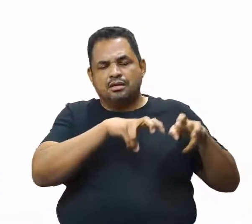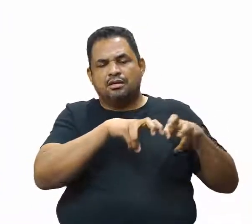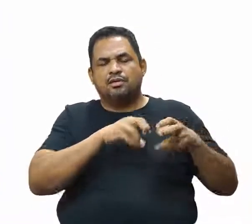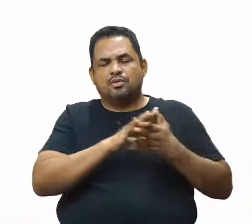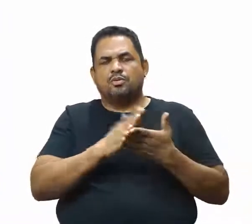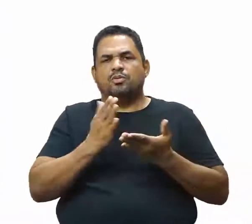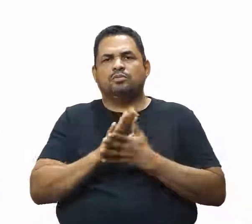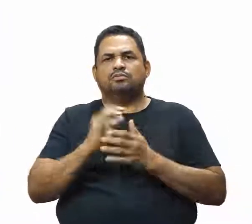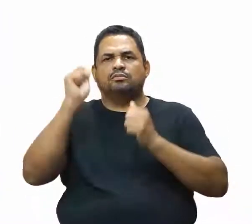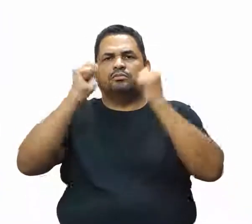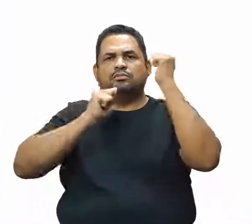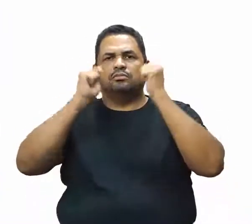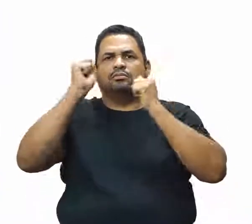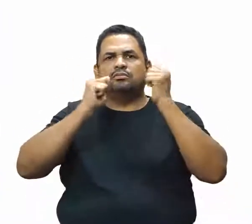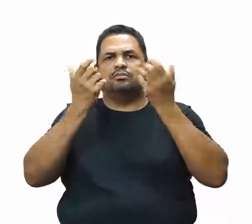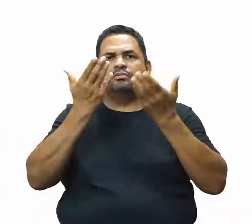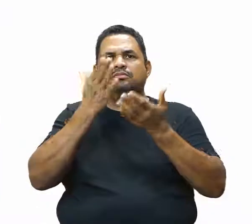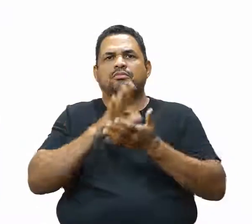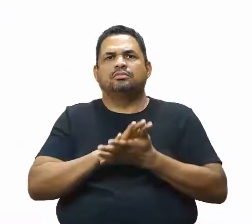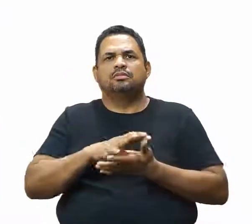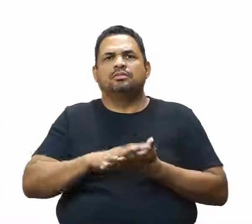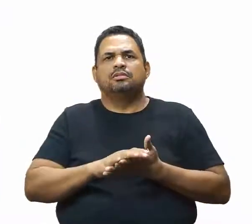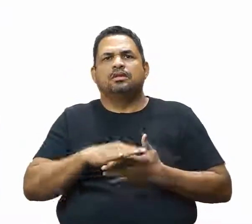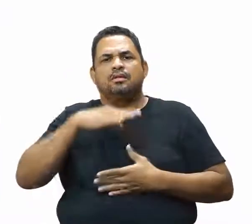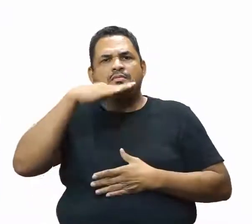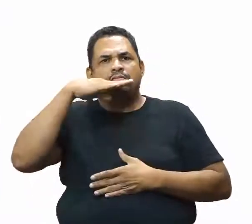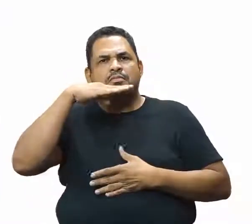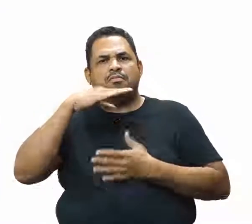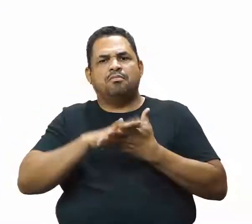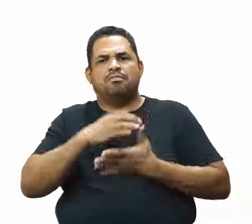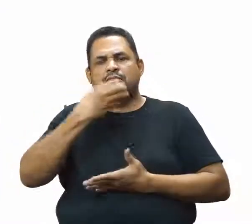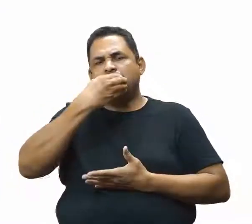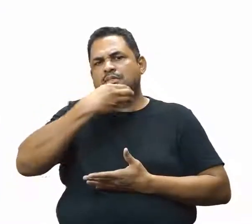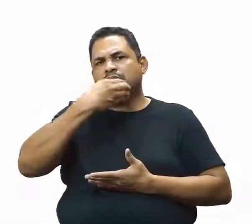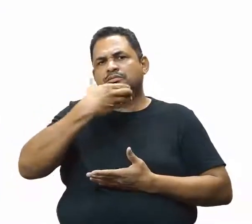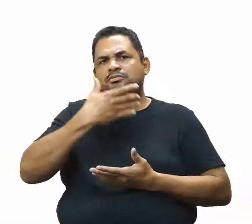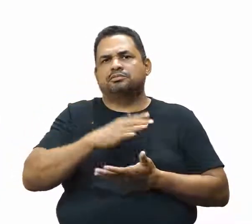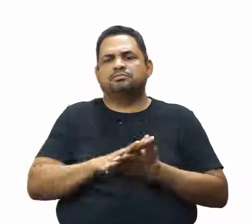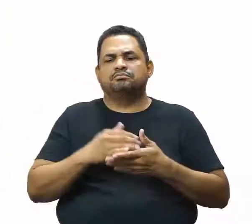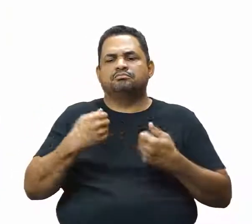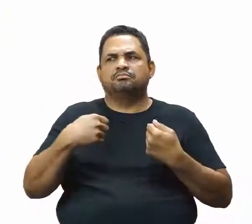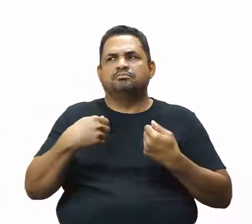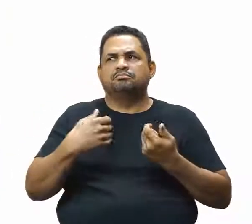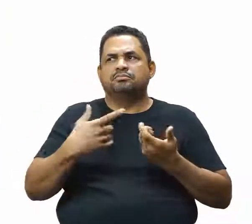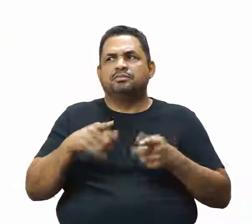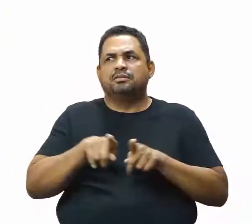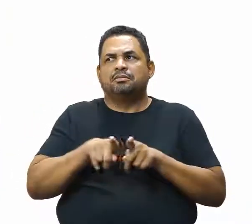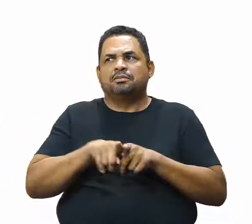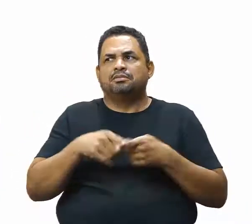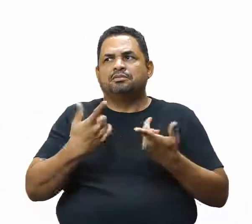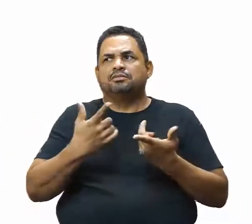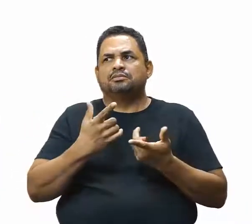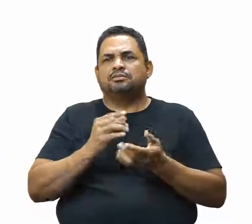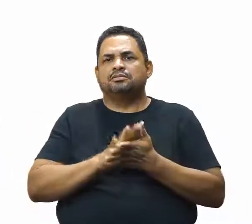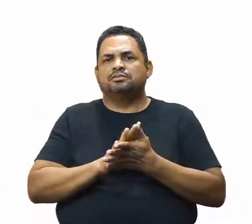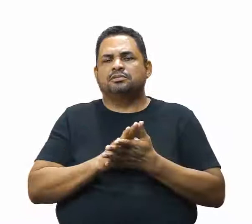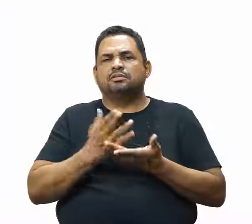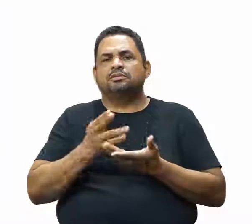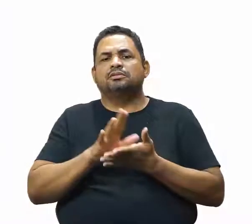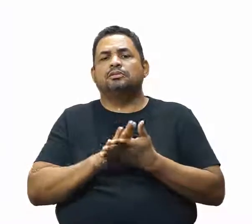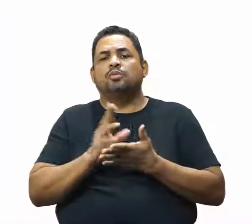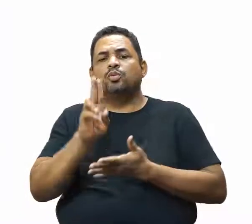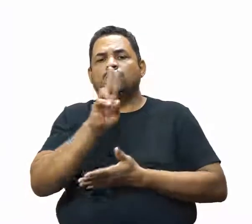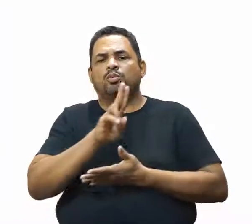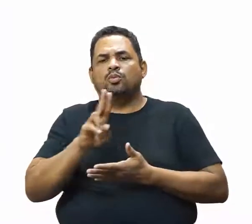porque aí para essa manga está aí na mão delas, para a maçã está aí. Elas também se utilizam dos recursos de criações de vegetais para